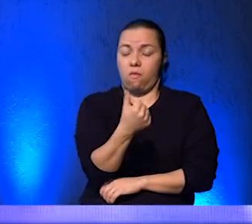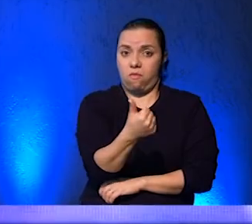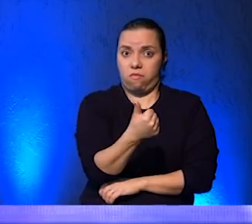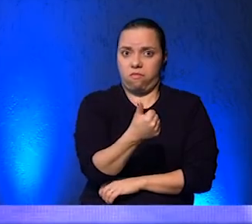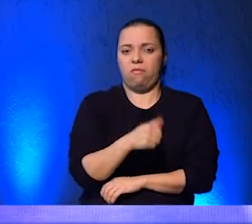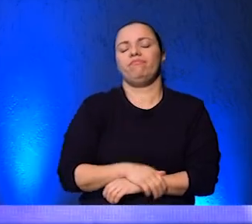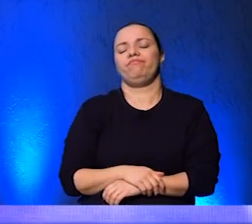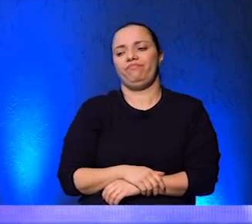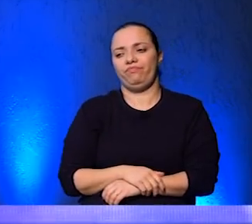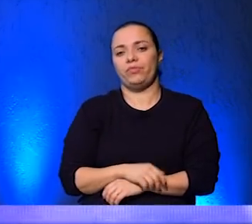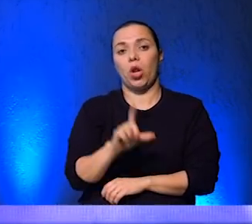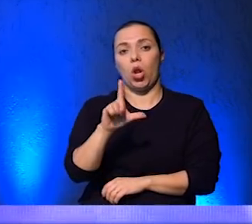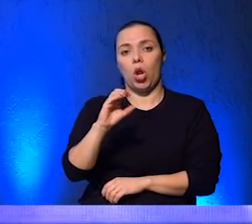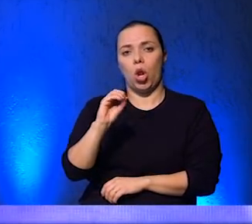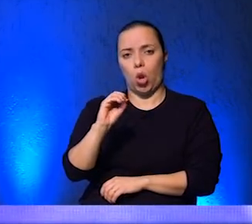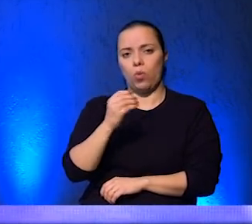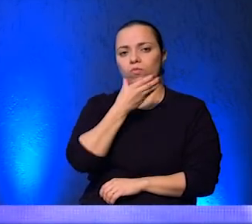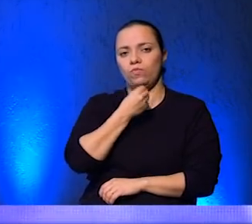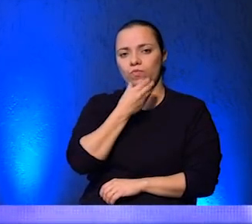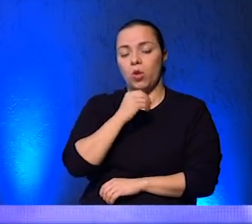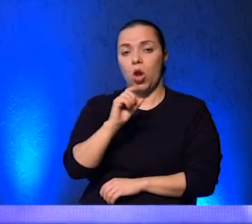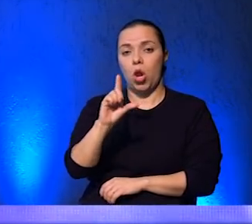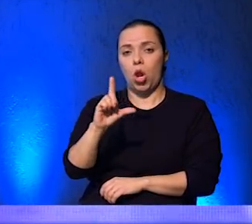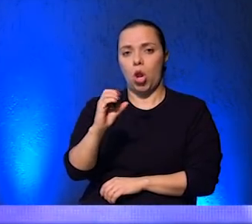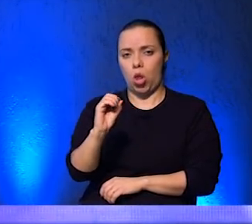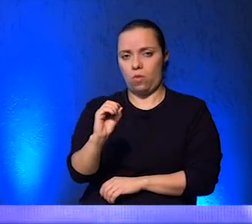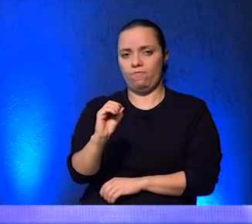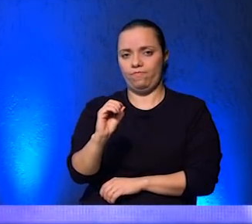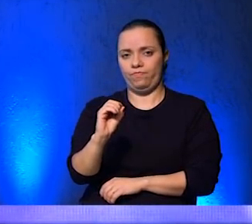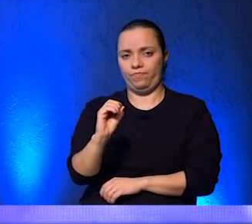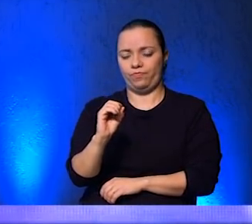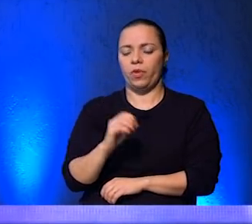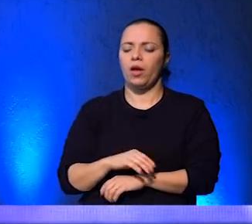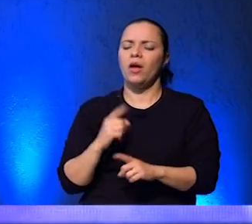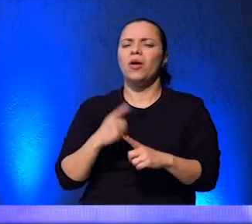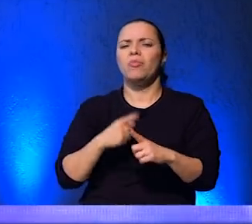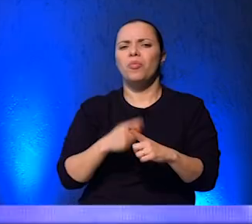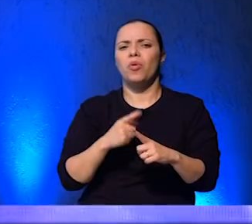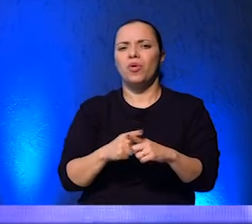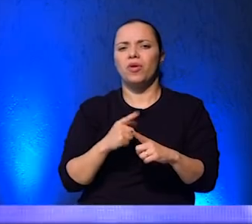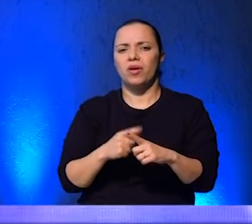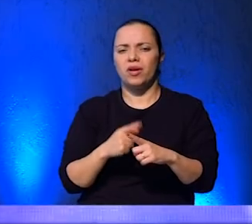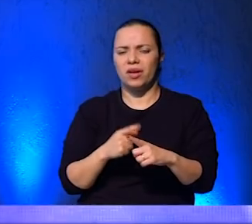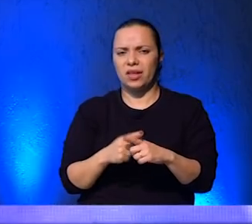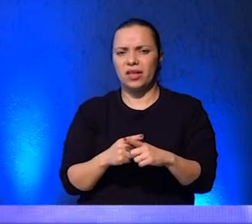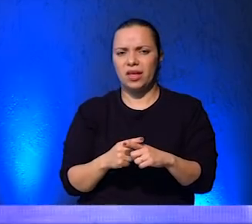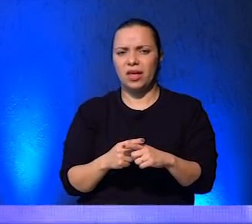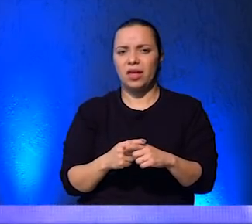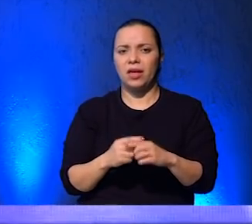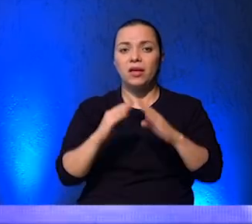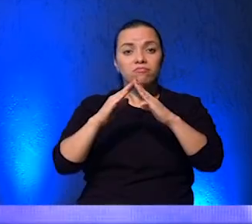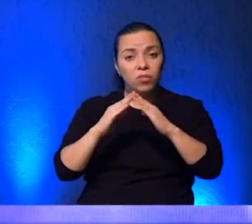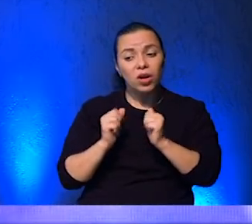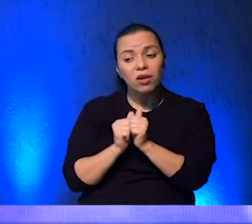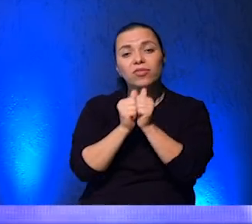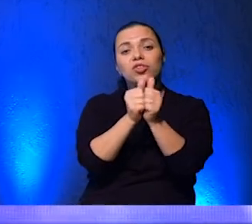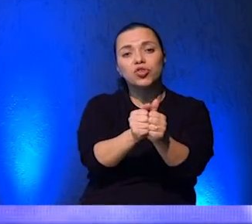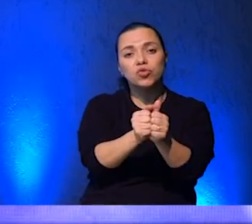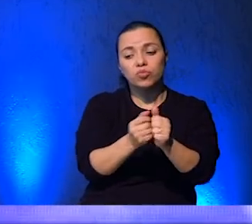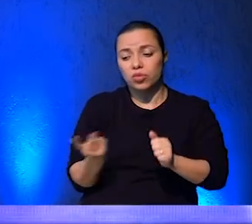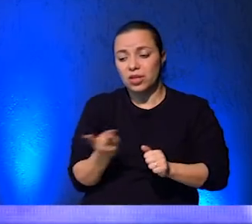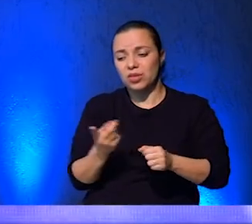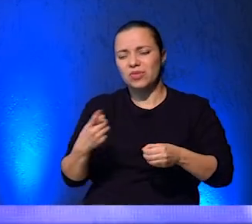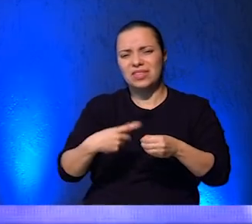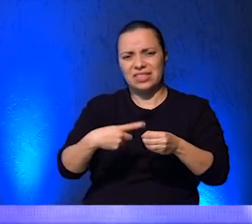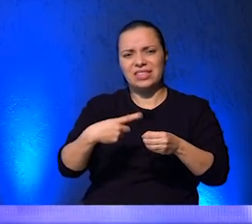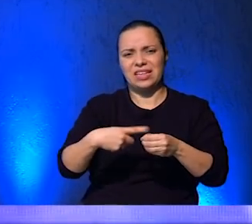na destruição daquelas duas cidades porque loma morava junto a sodoma e gomorra mas abraão